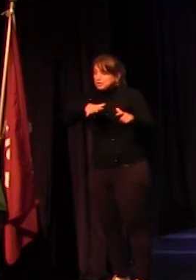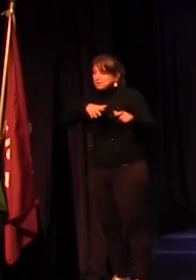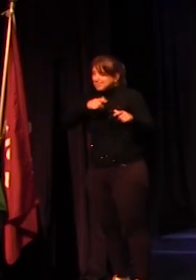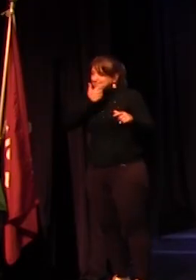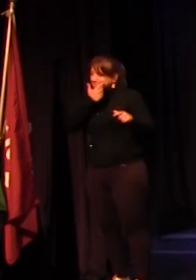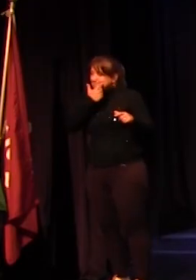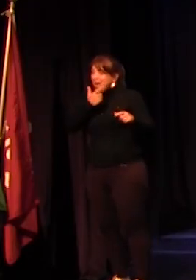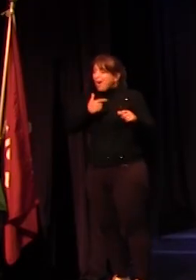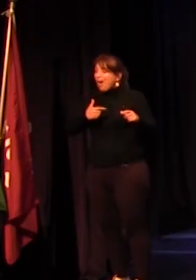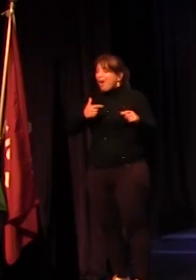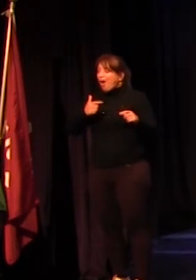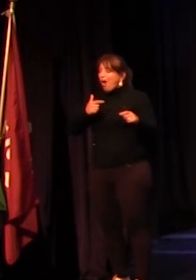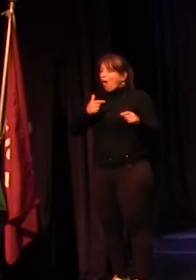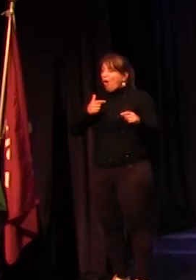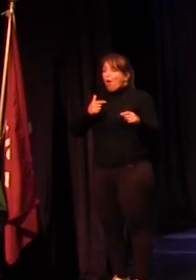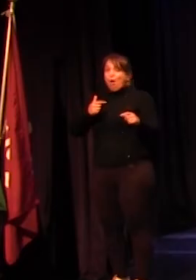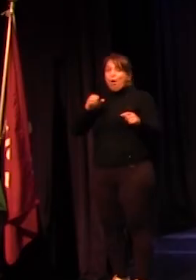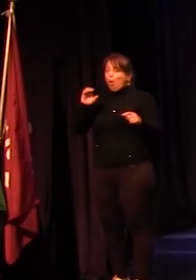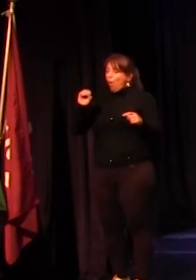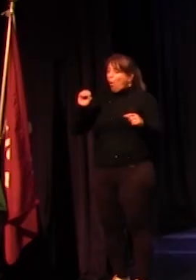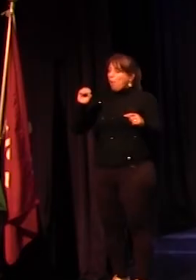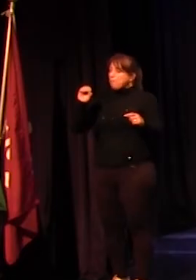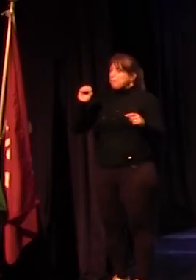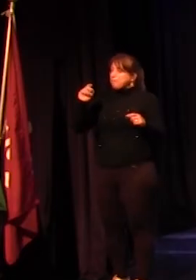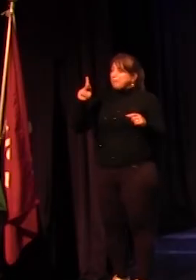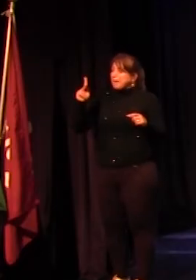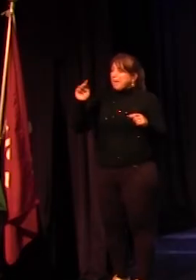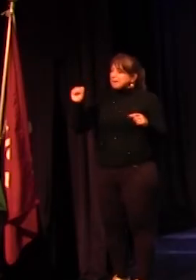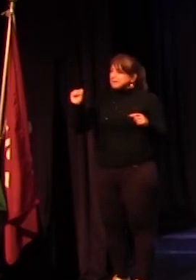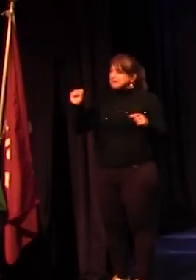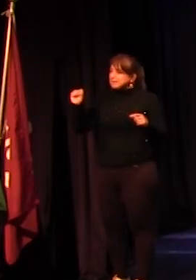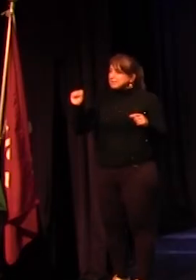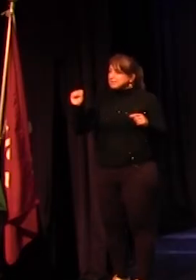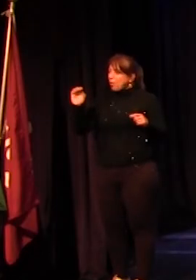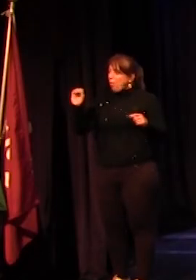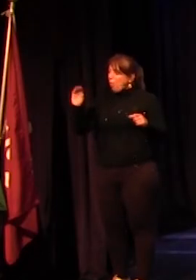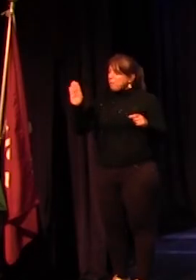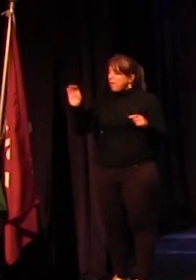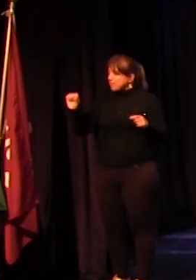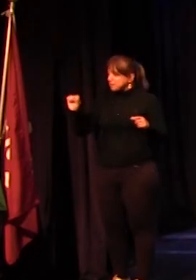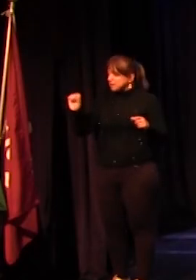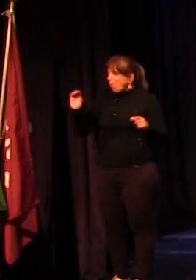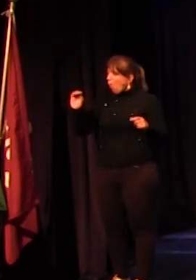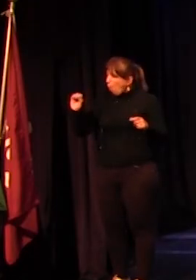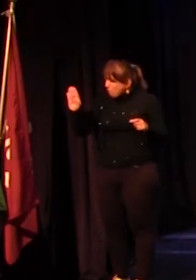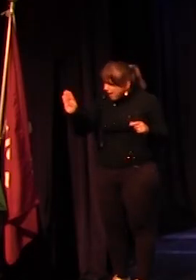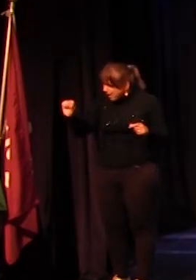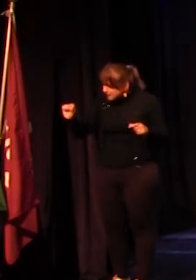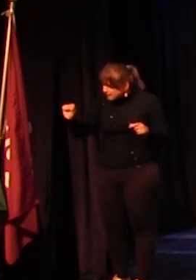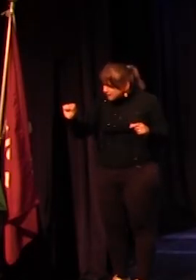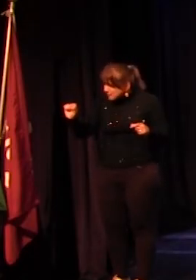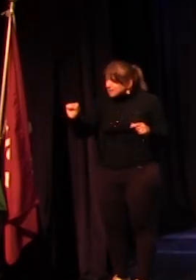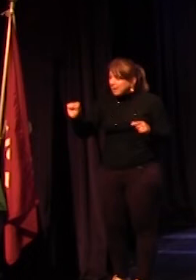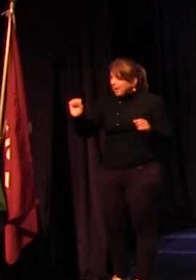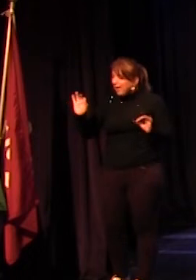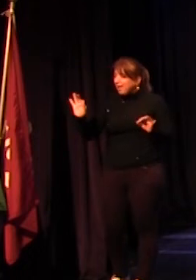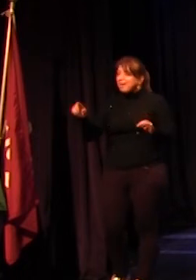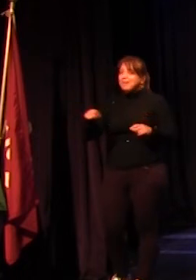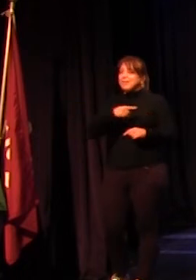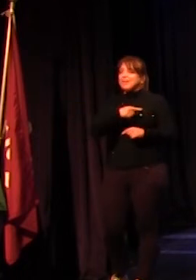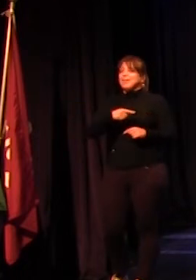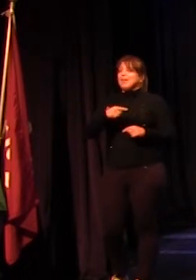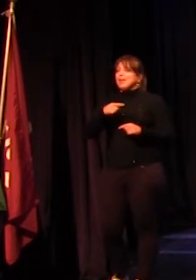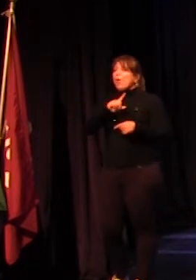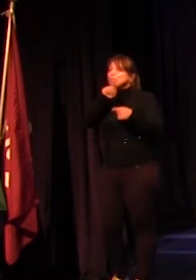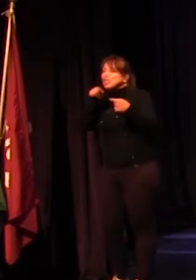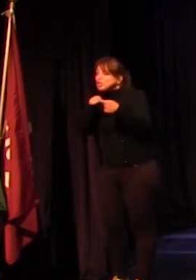Né? Se a gente olhar para os ODSs, quando a gente, hoje também teremos a Bárbara falando dos ODSs aqui, o quanto os